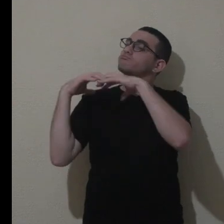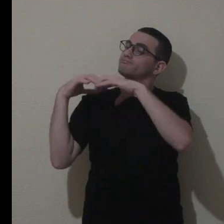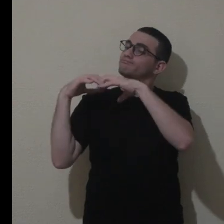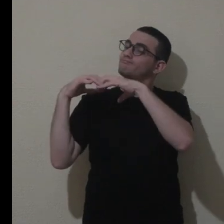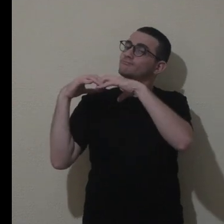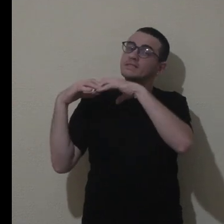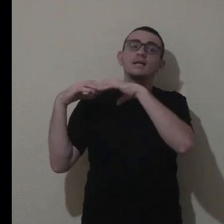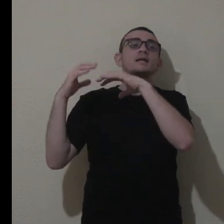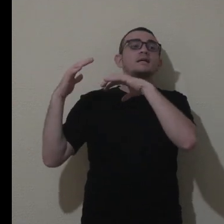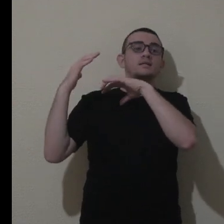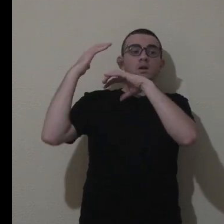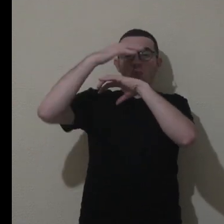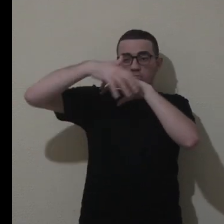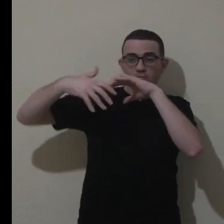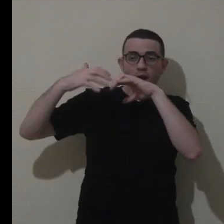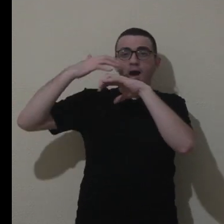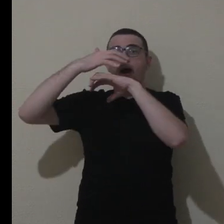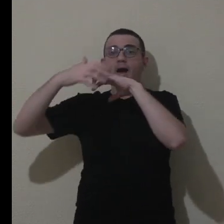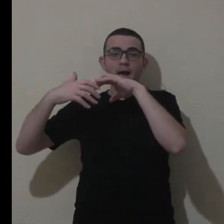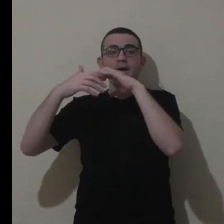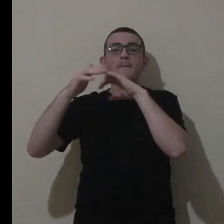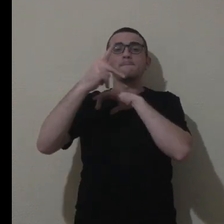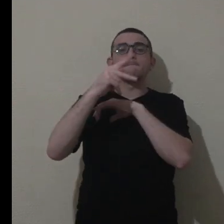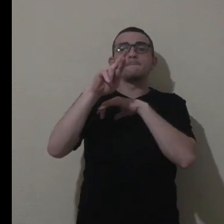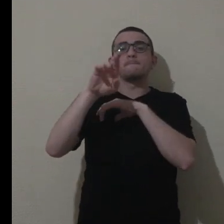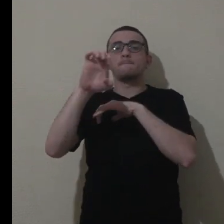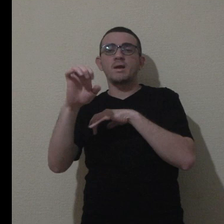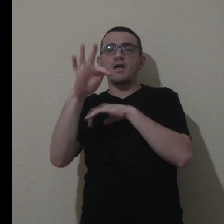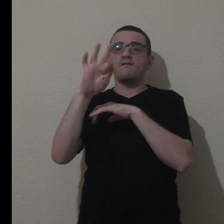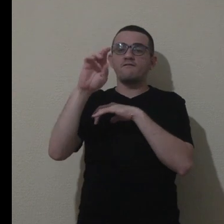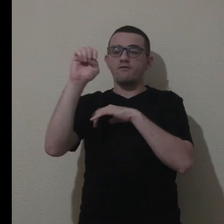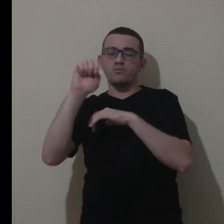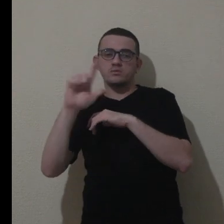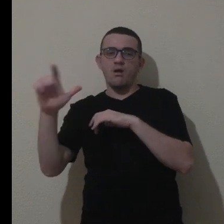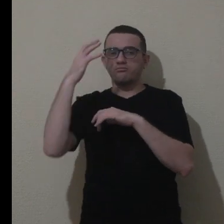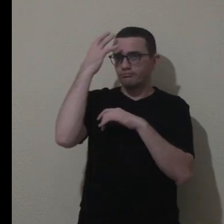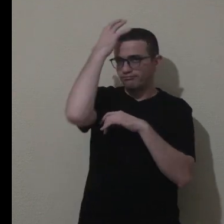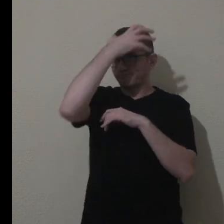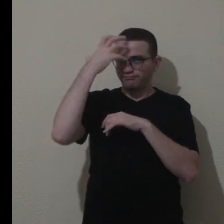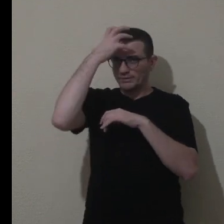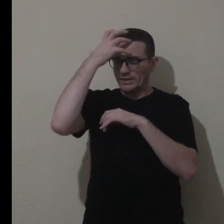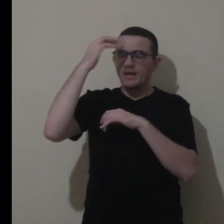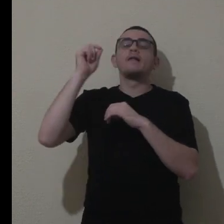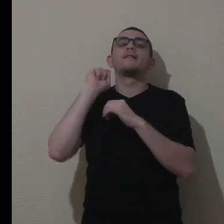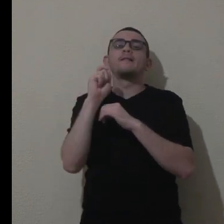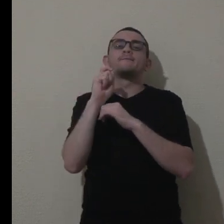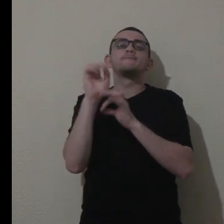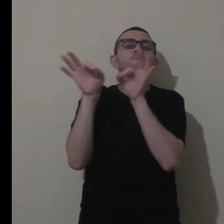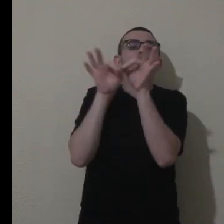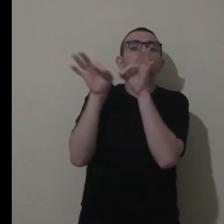Né? Estão muito na área do córtex pré-frontal, né? Então, essa parte